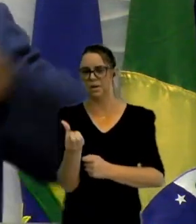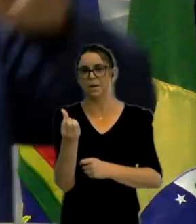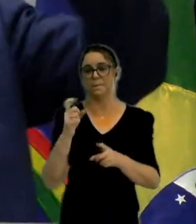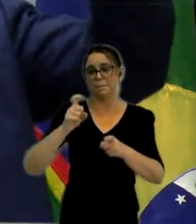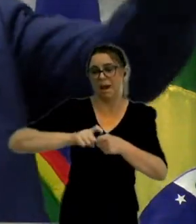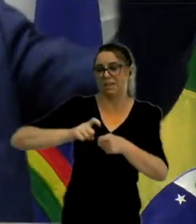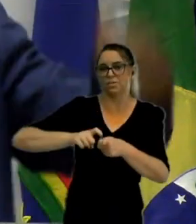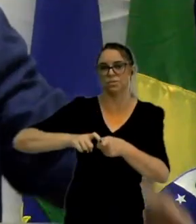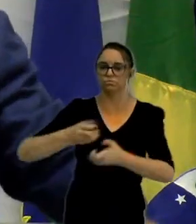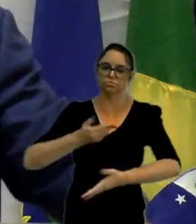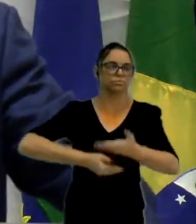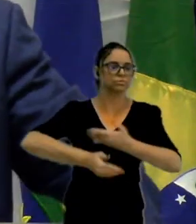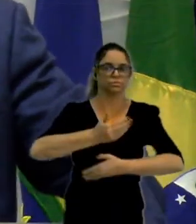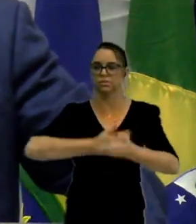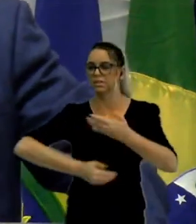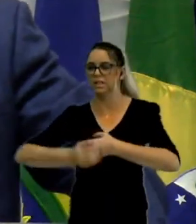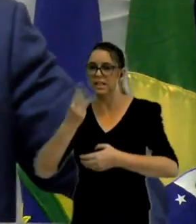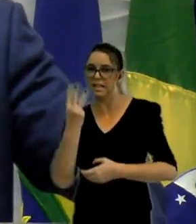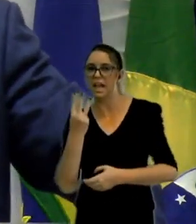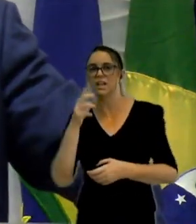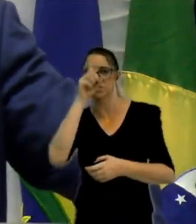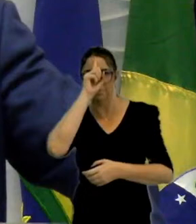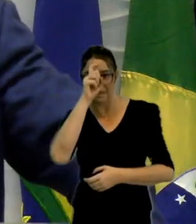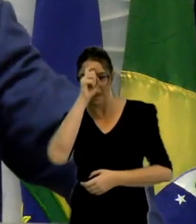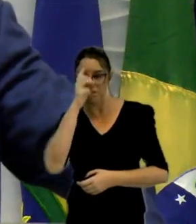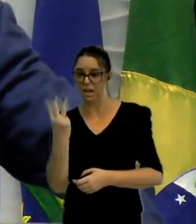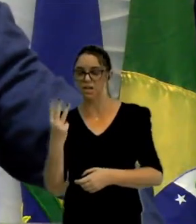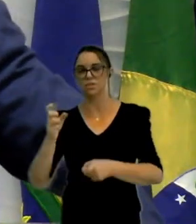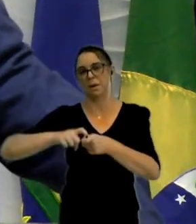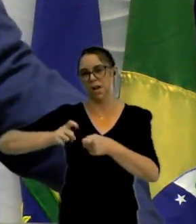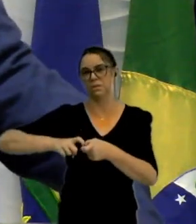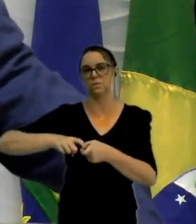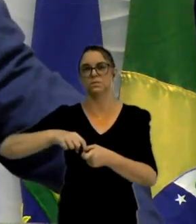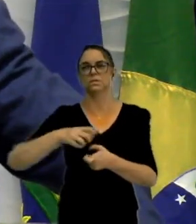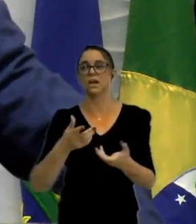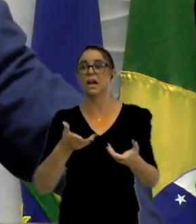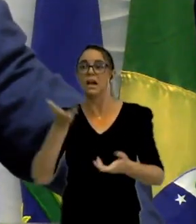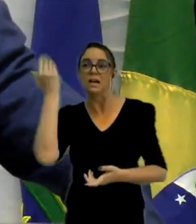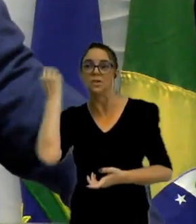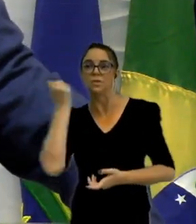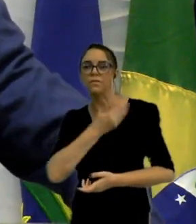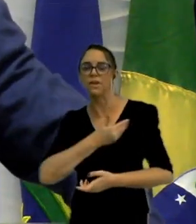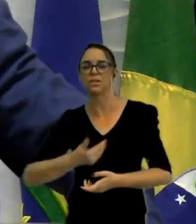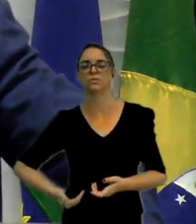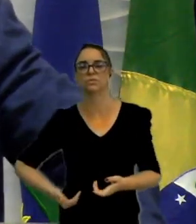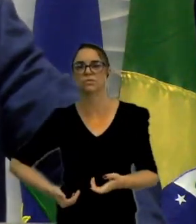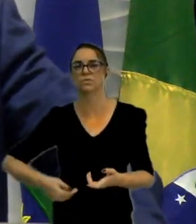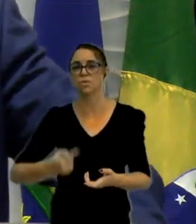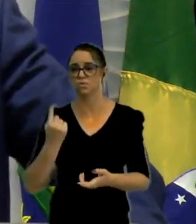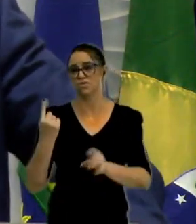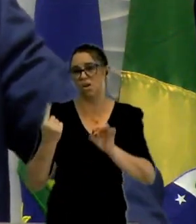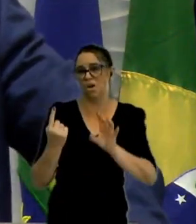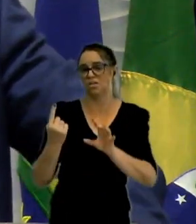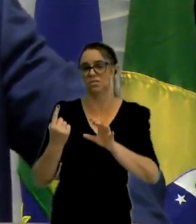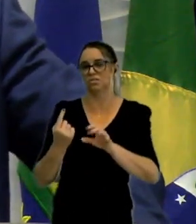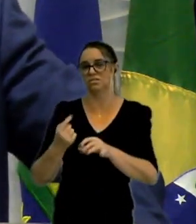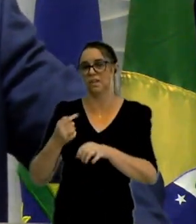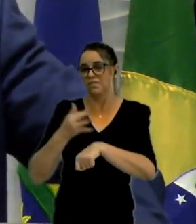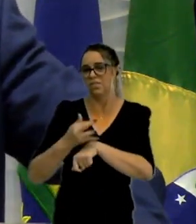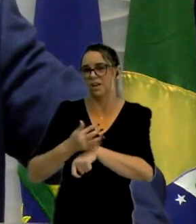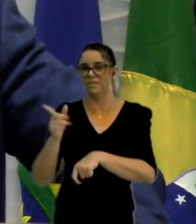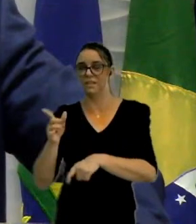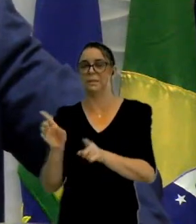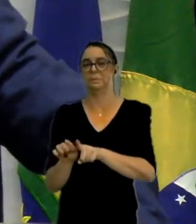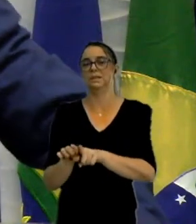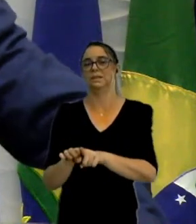povo. Todo dia 3 médicos no hospital, que no governo dela só tinha um e todo dia ele faltava. Aí a gente fica